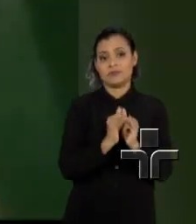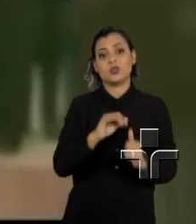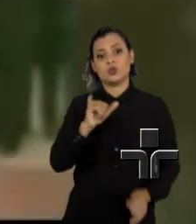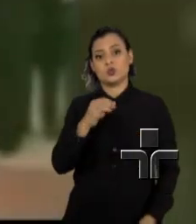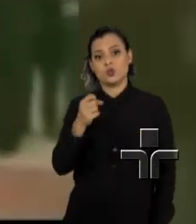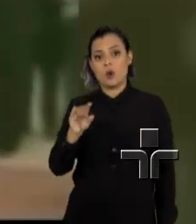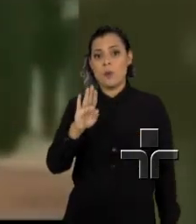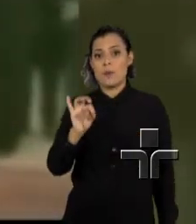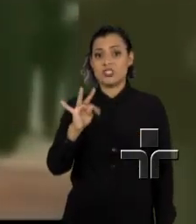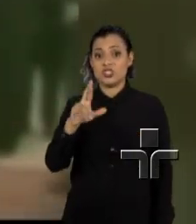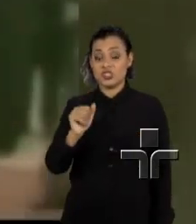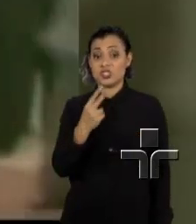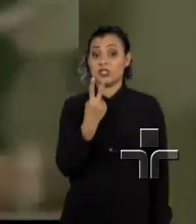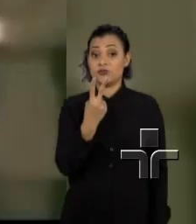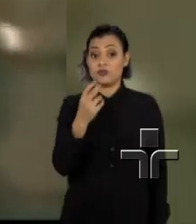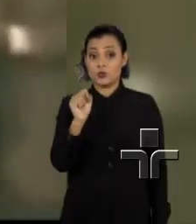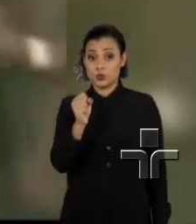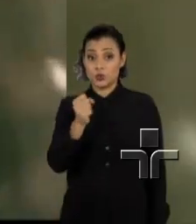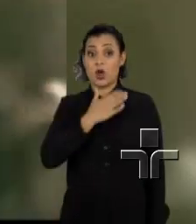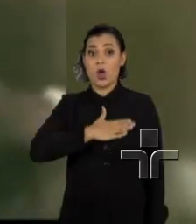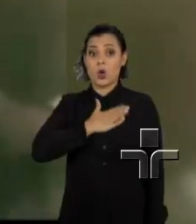em 28 de agosto de